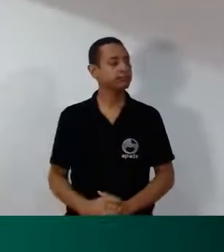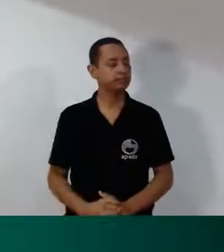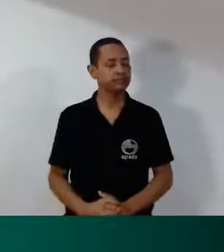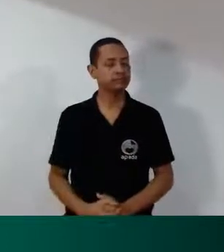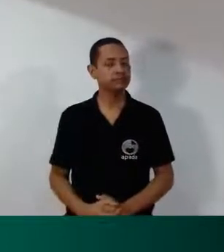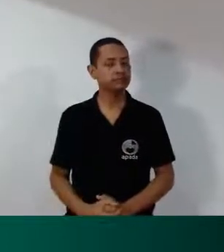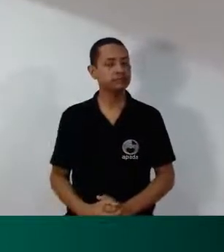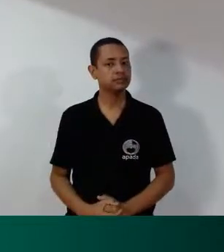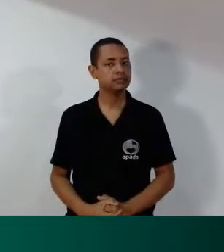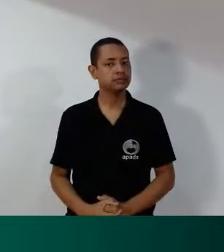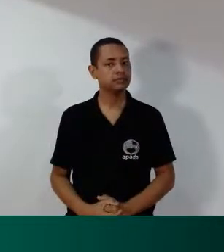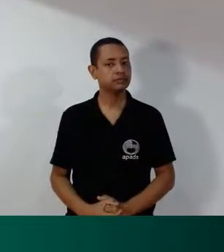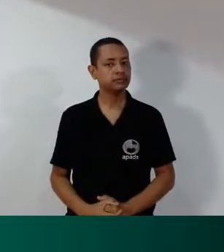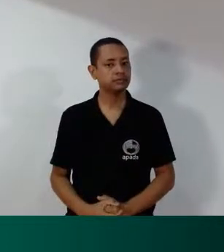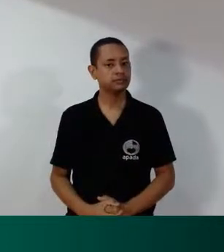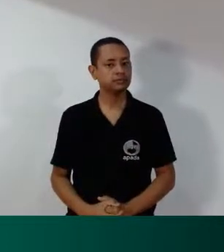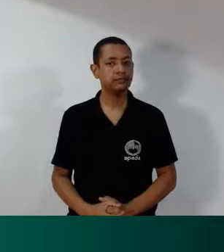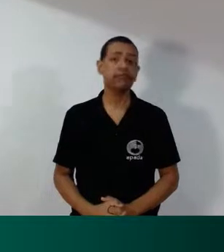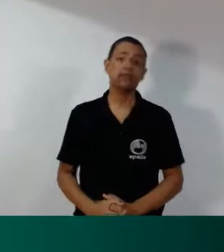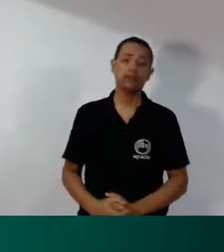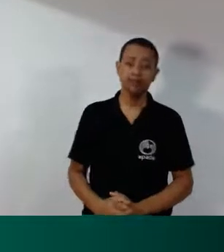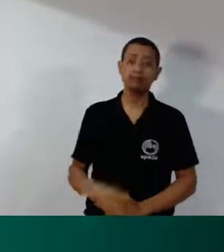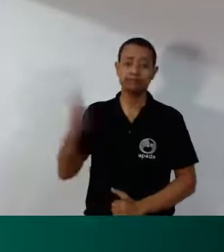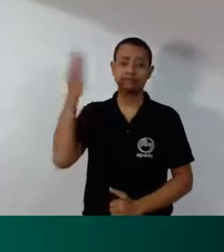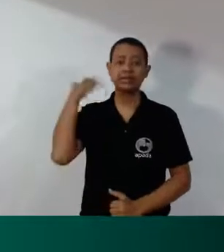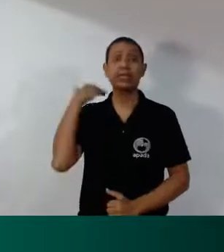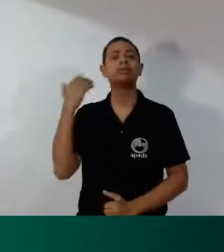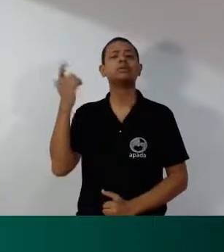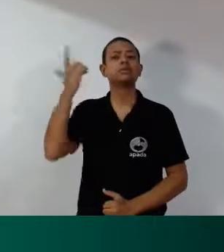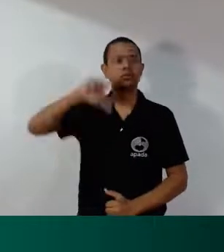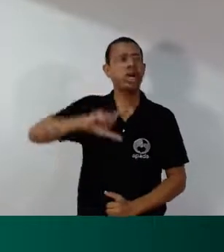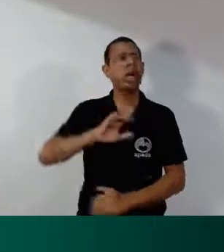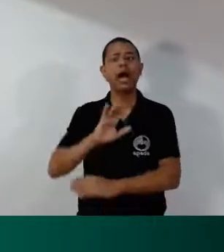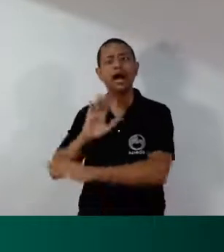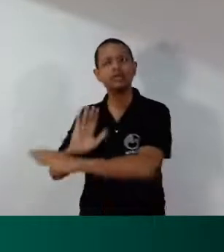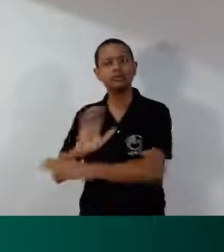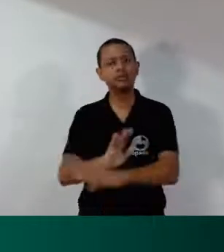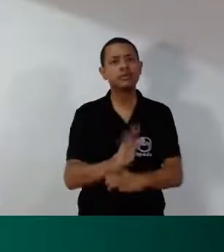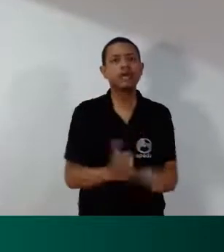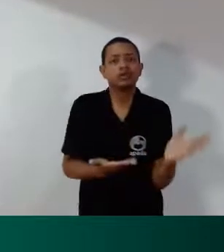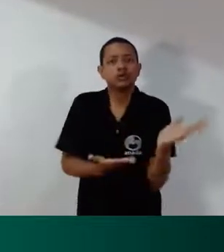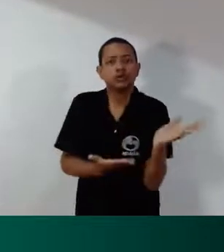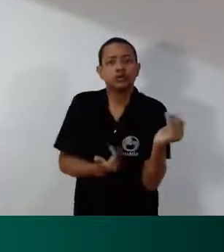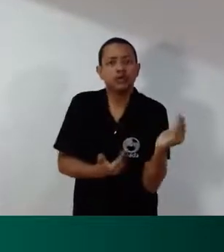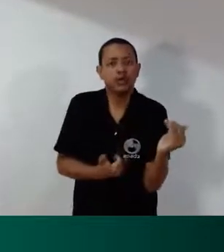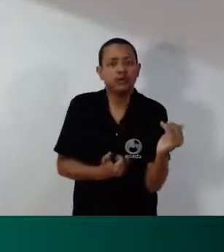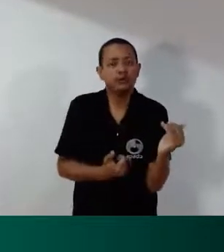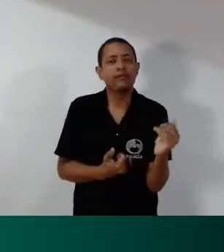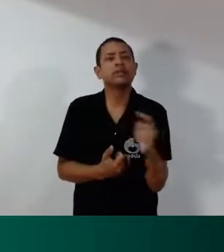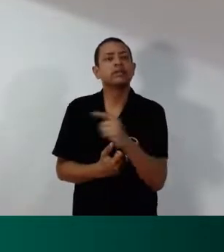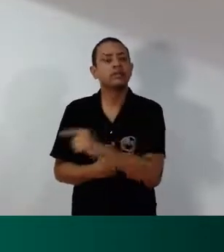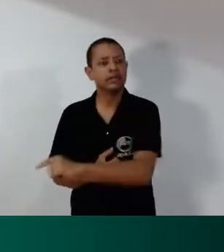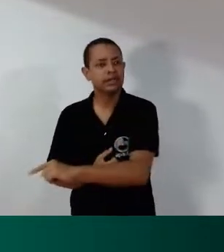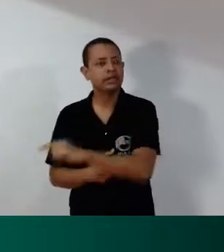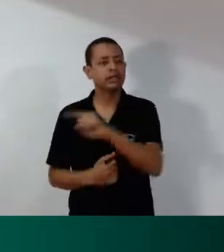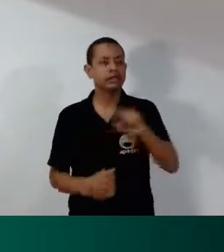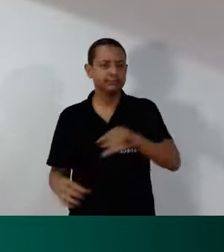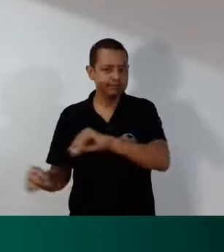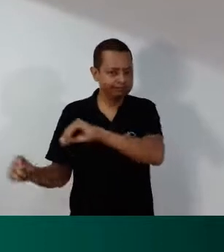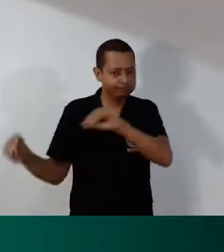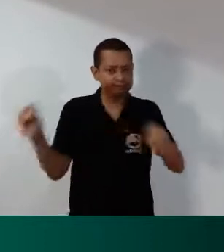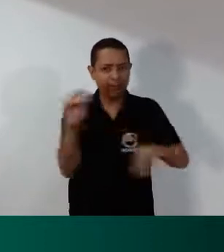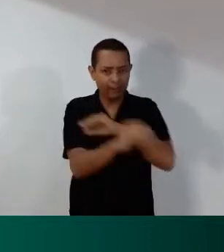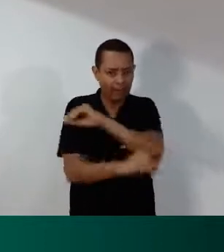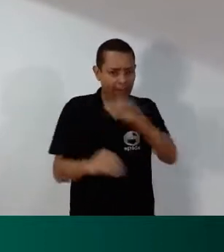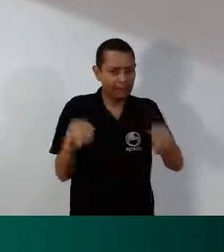se retiramos nos no passado muito jovens que poderiam ter ido para o crime que entrar na cultura então cultura é uma coisa que eu levo você